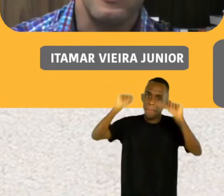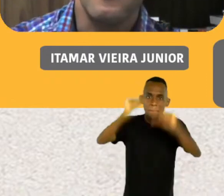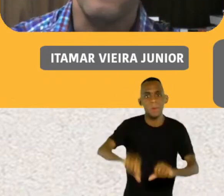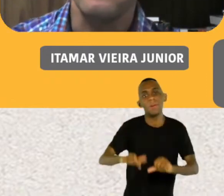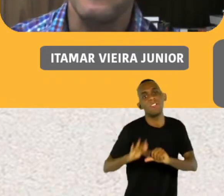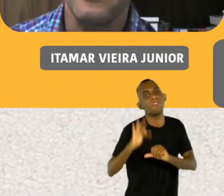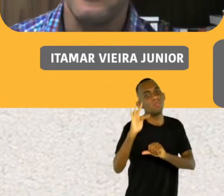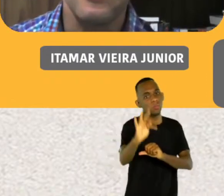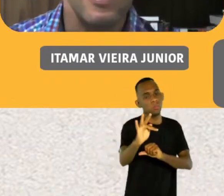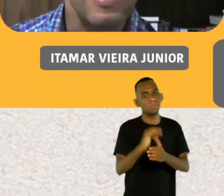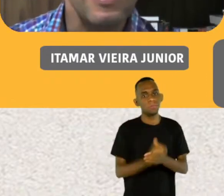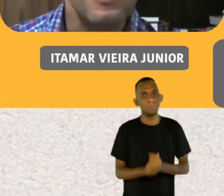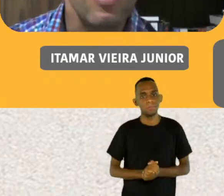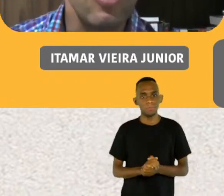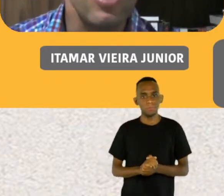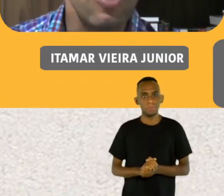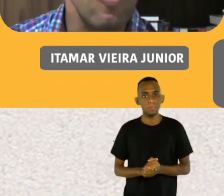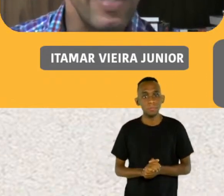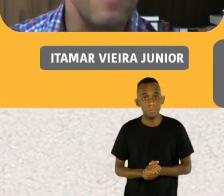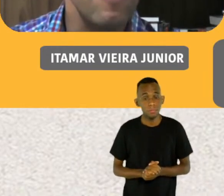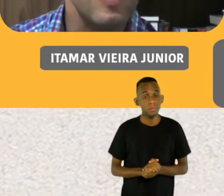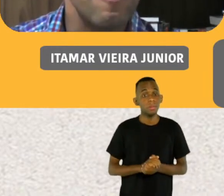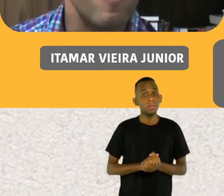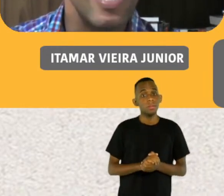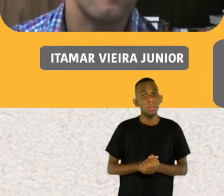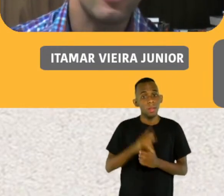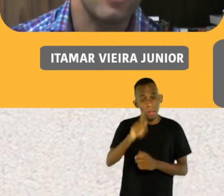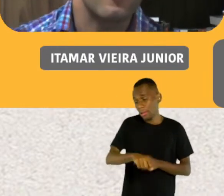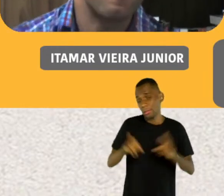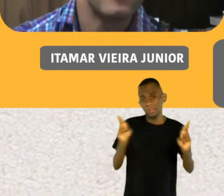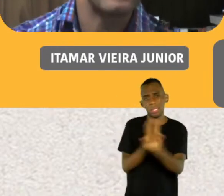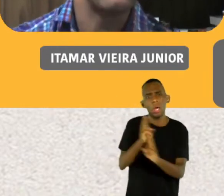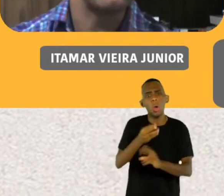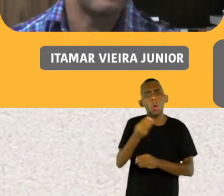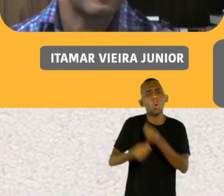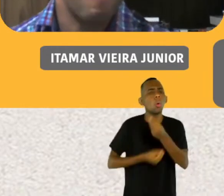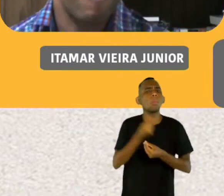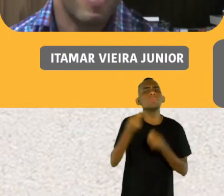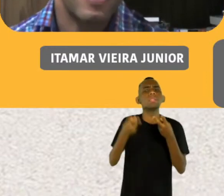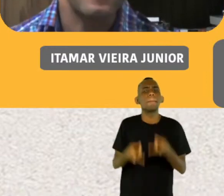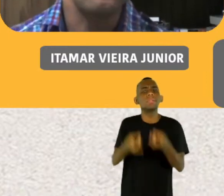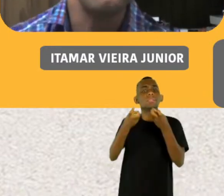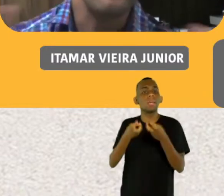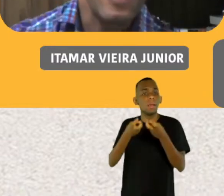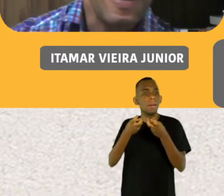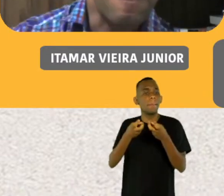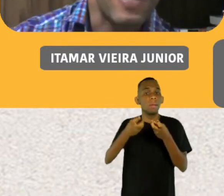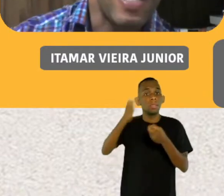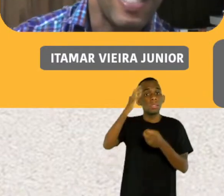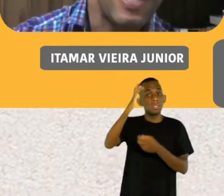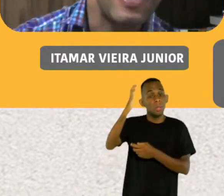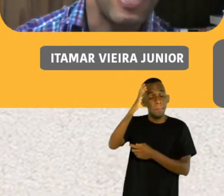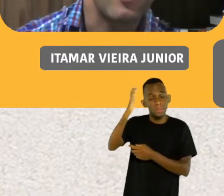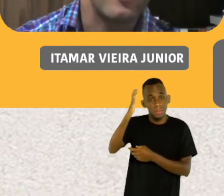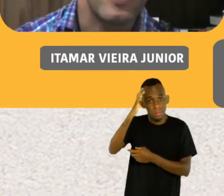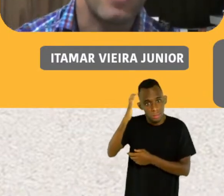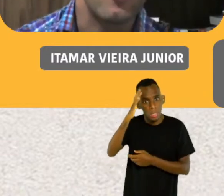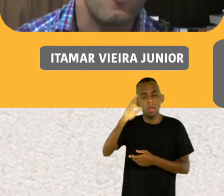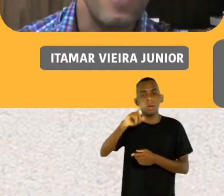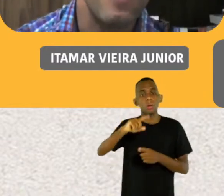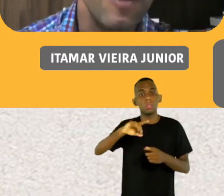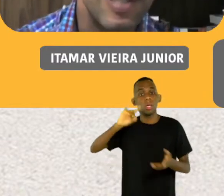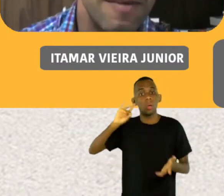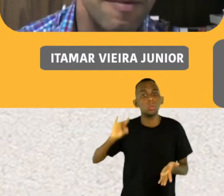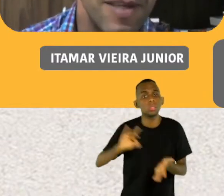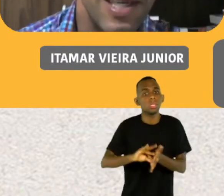muito. Mas é nesse sentido, como é que você vê, agora já passando da ficção para a realidade, Sérgio,